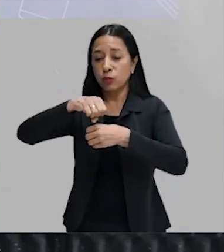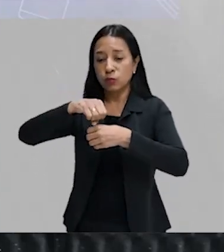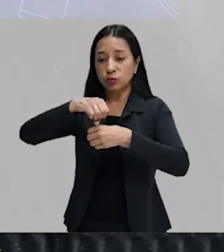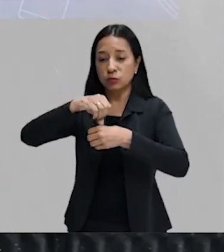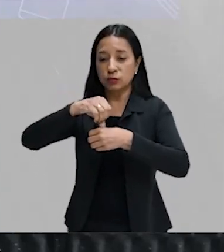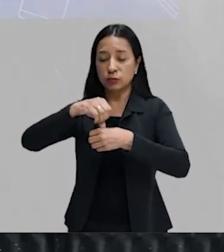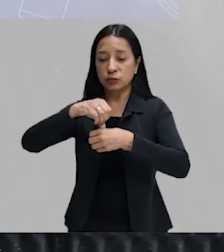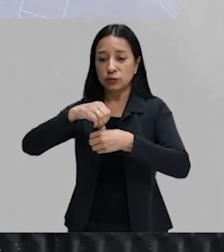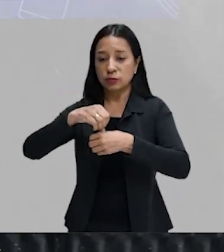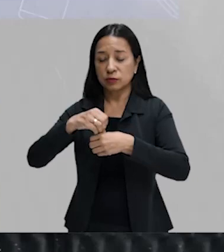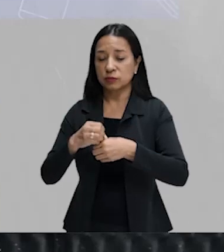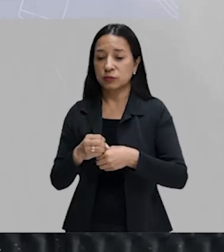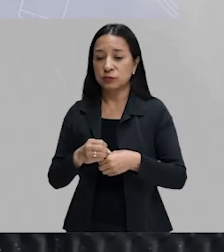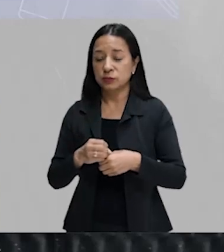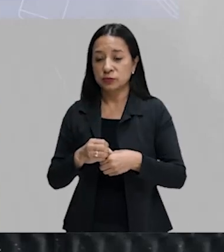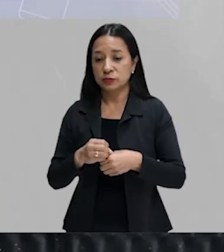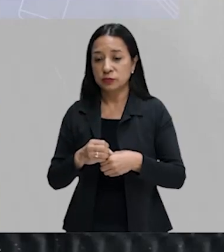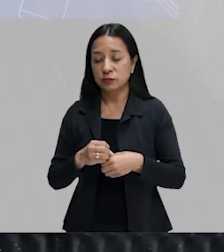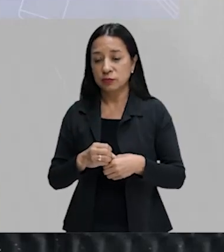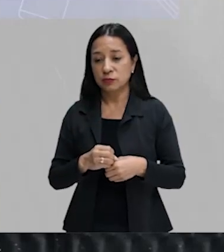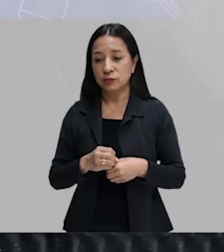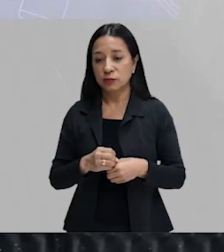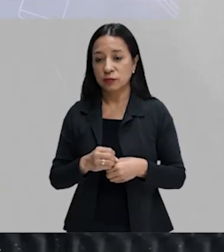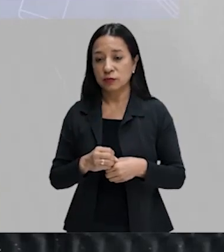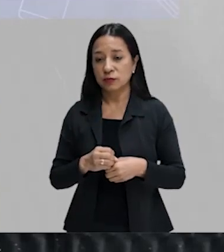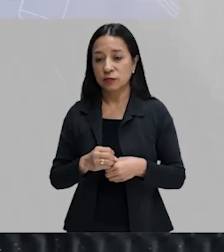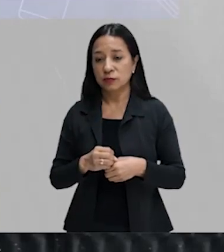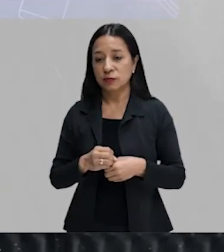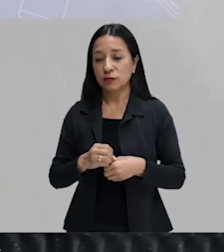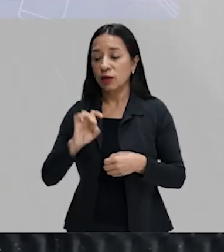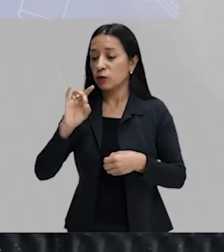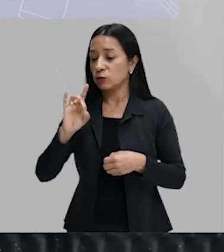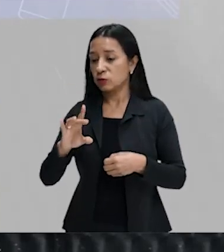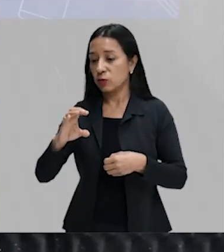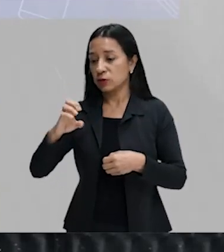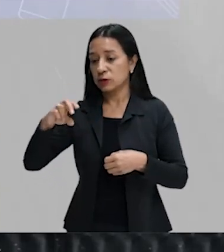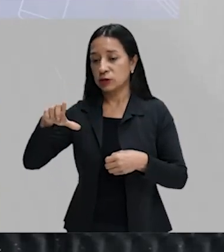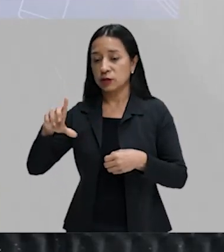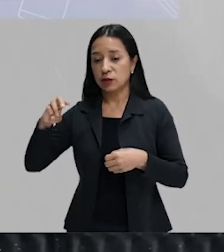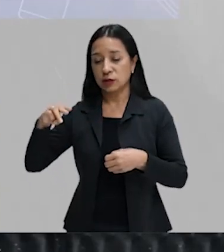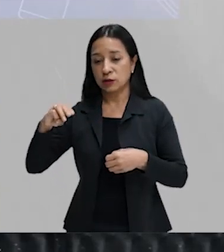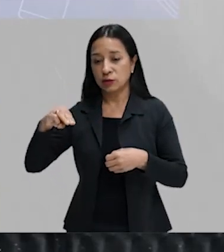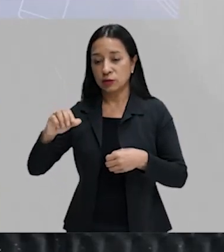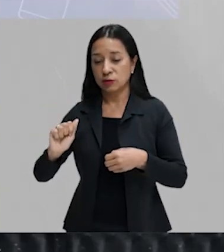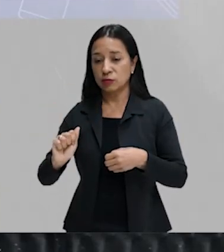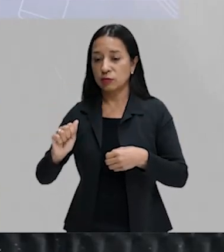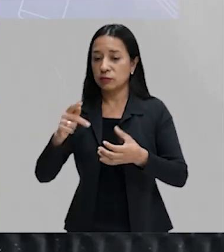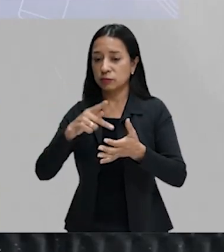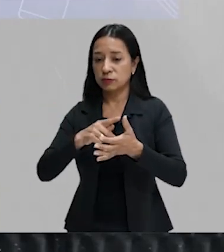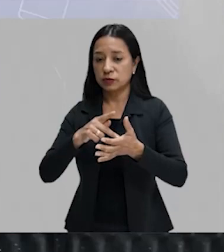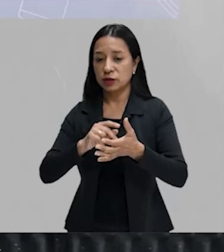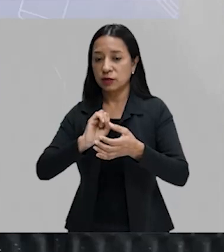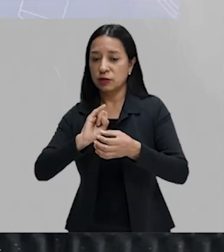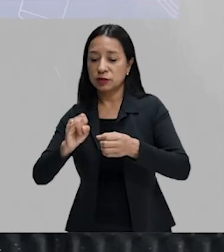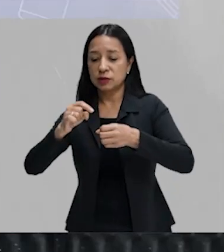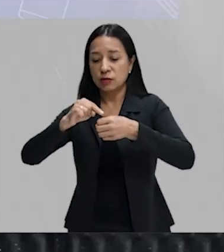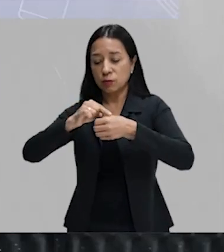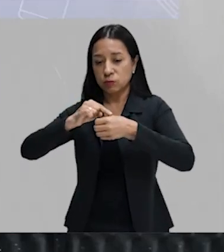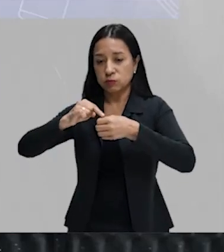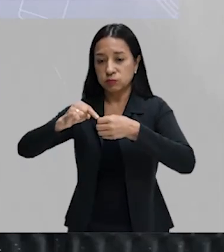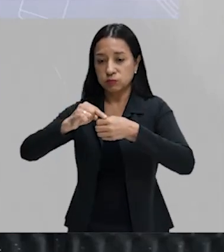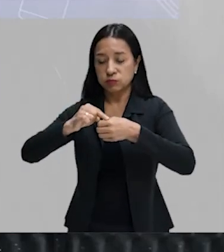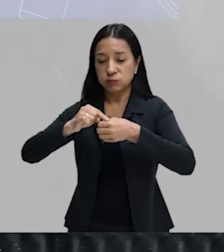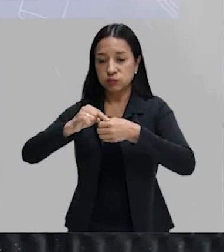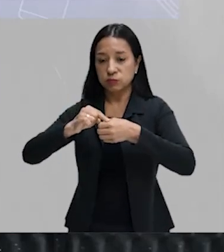é que não vai ser o mesoderma. Só é celoma verdadeiro se a parede que reveste o